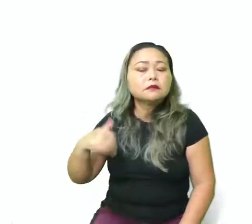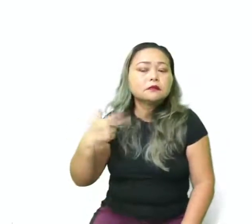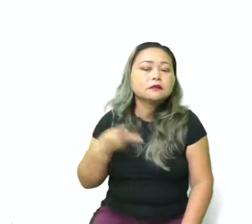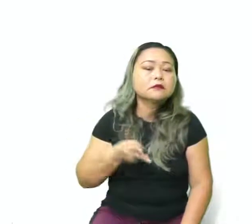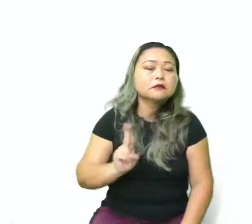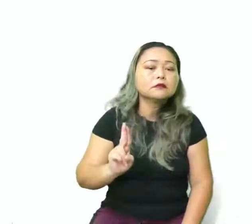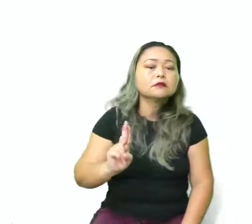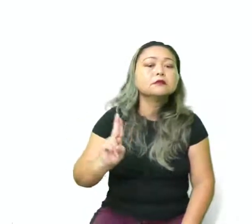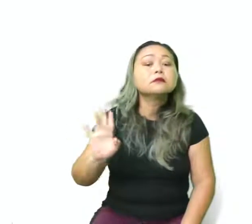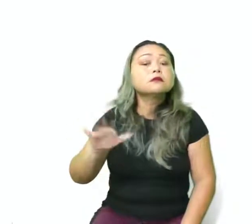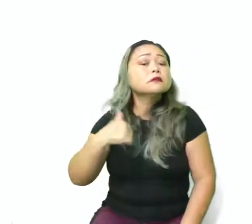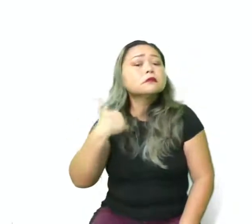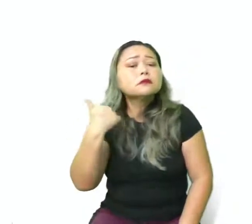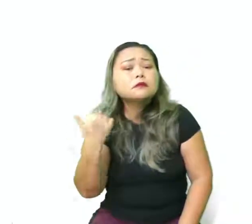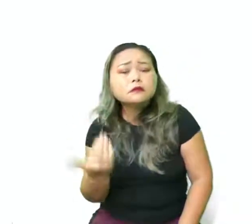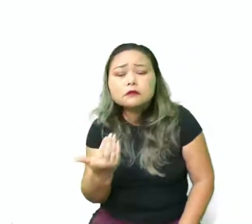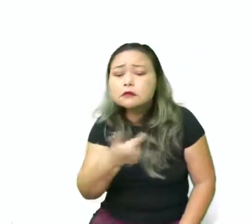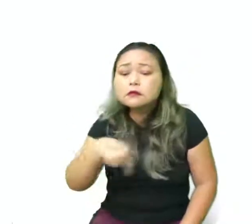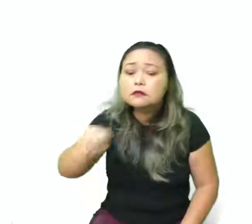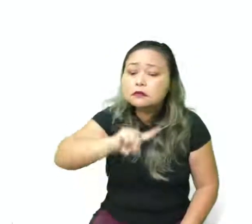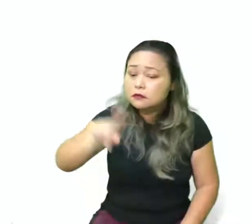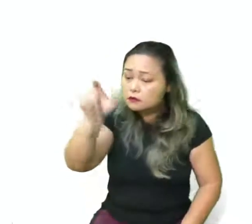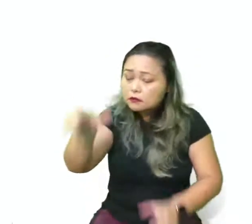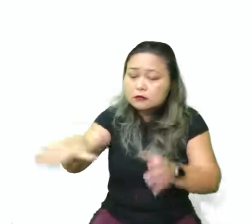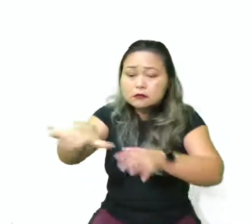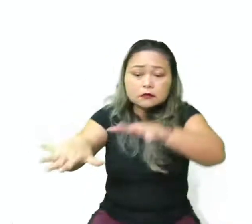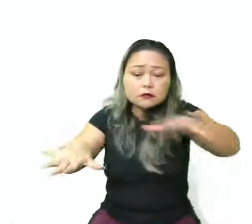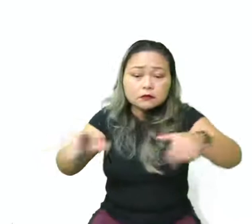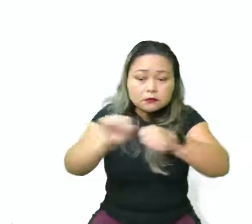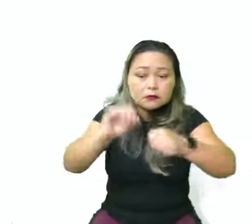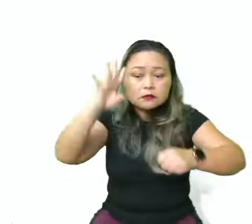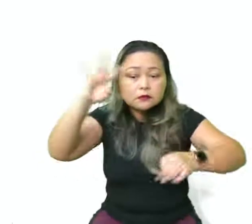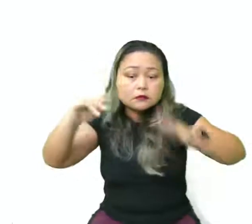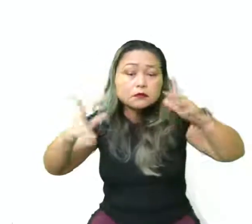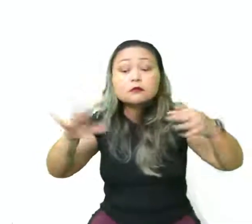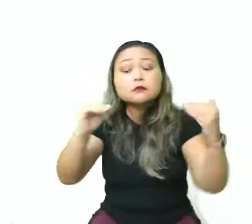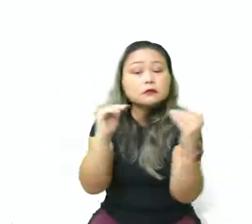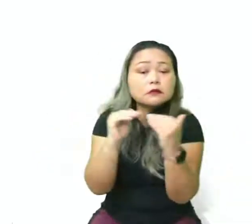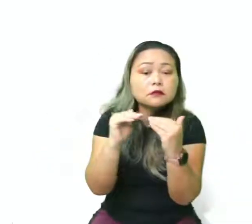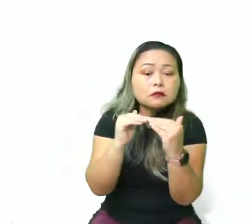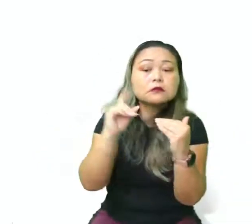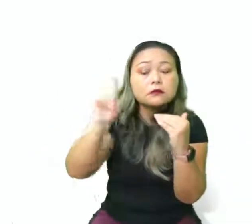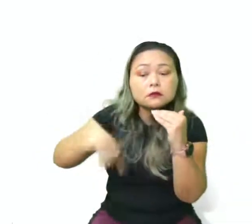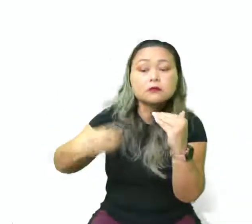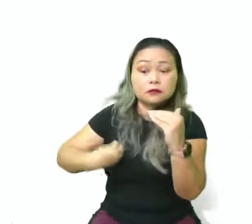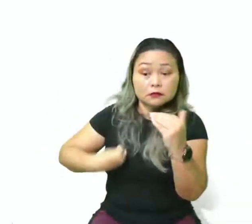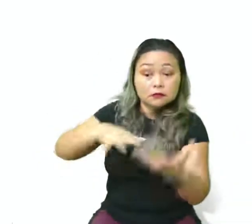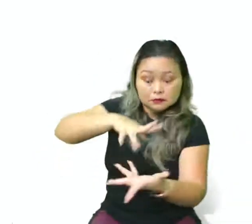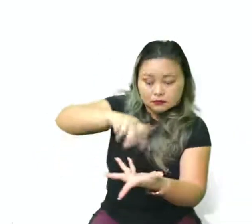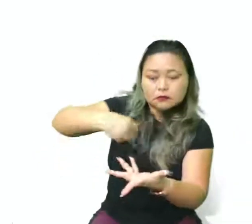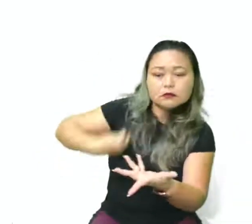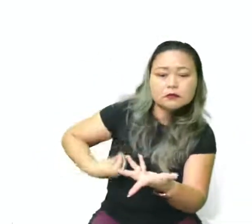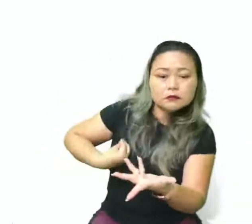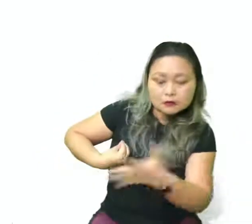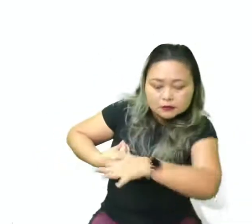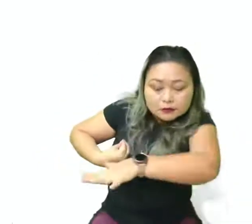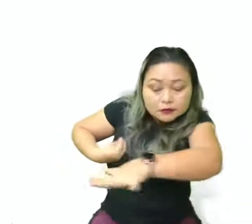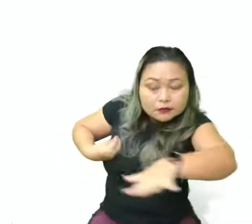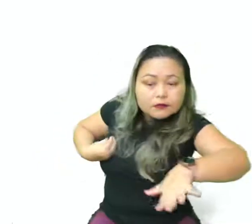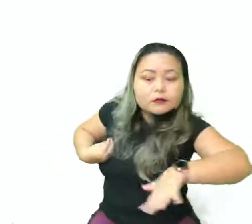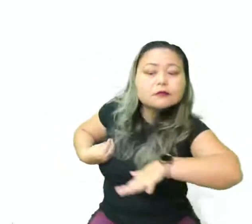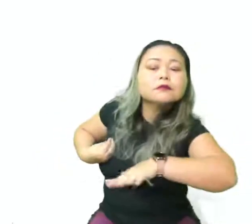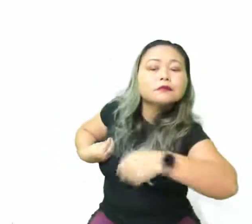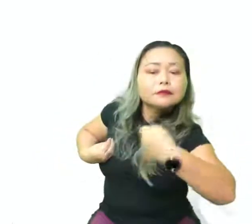Seguindo. Outro ponto que os defensores de ambas as teorias concordam é que para que tenha surgido vida na Terra, as condições